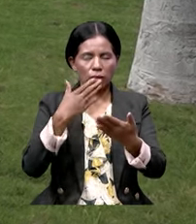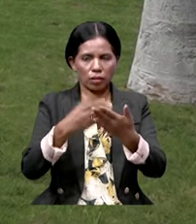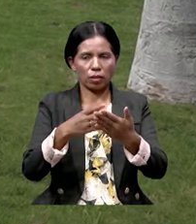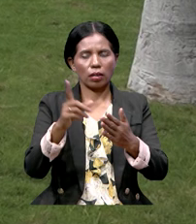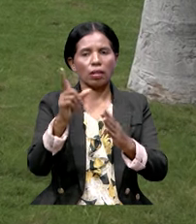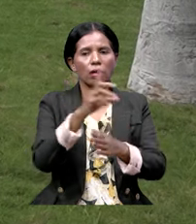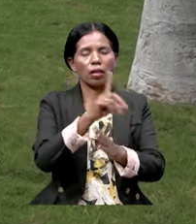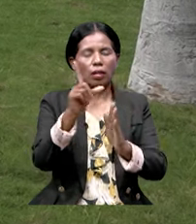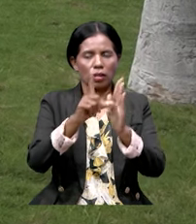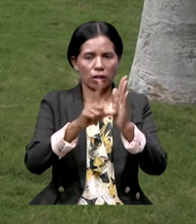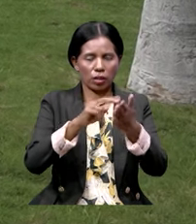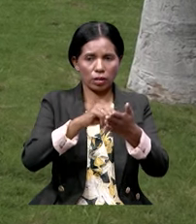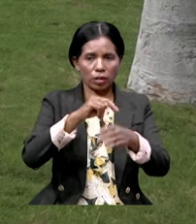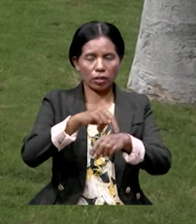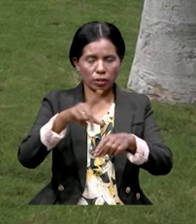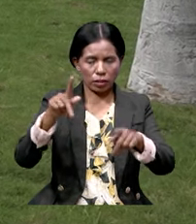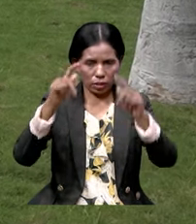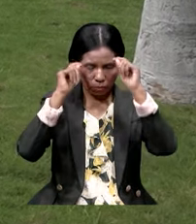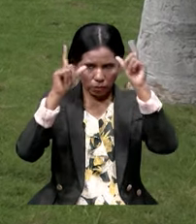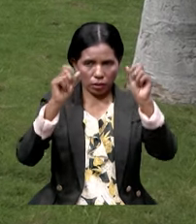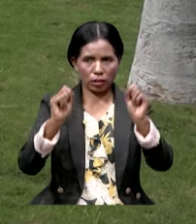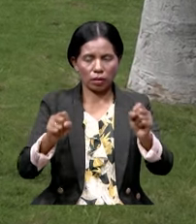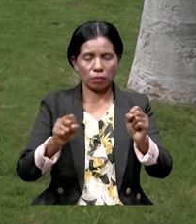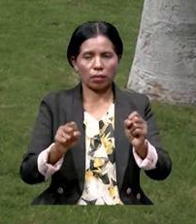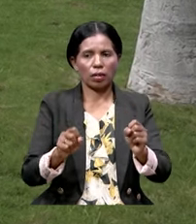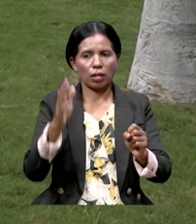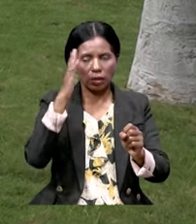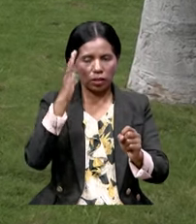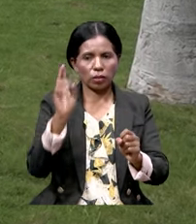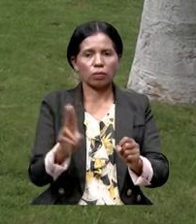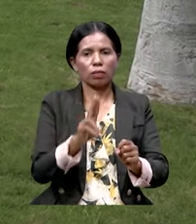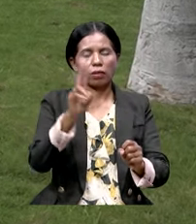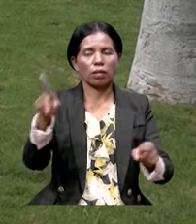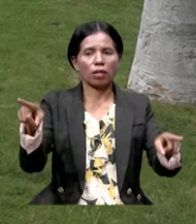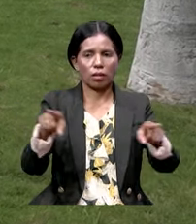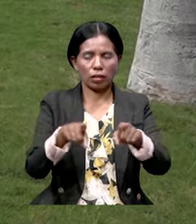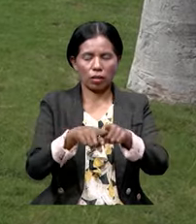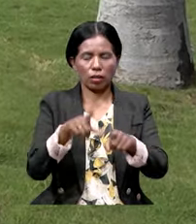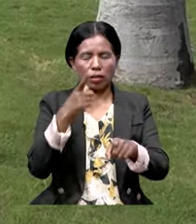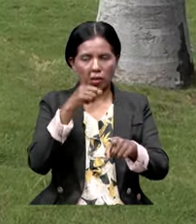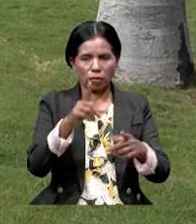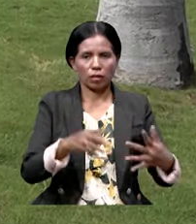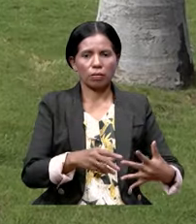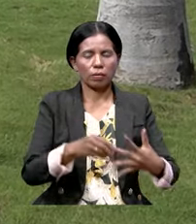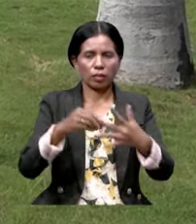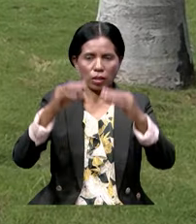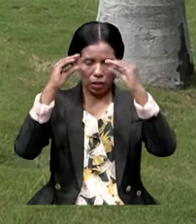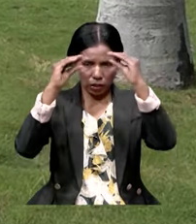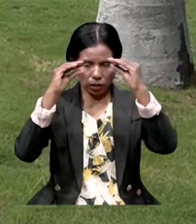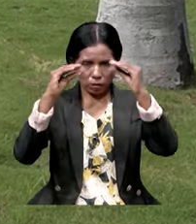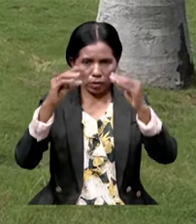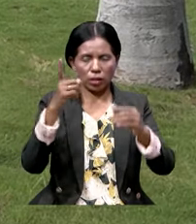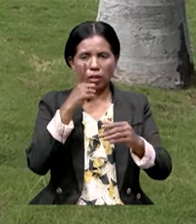nacional ida nebe, timor uang atu bele convencido atu usa hanesang liang oficial. Hanorin liang